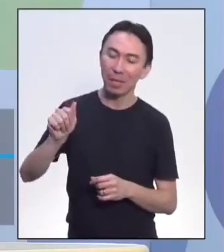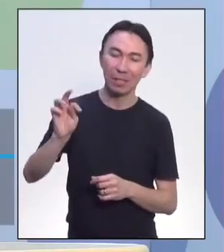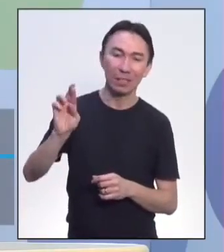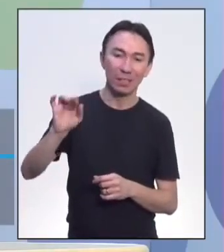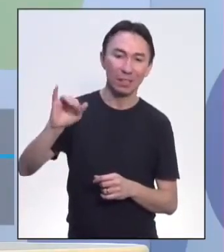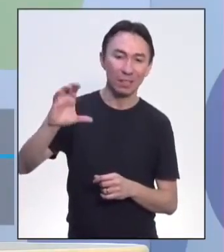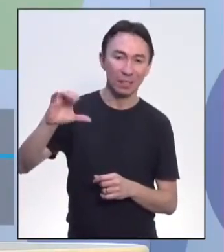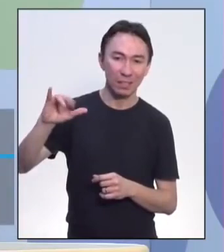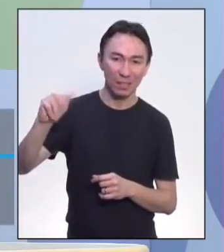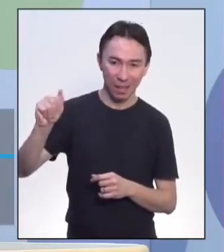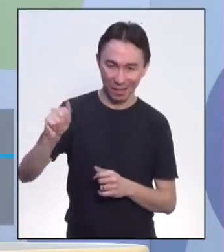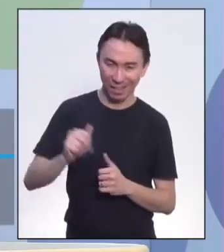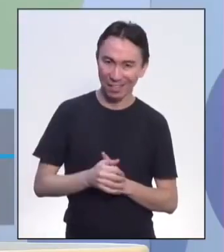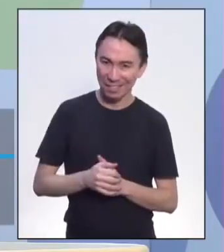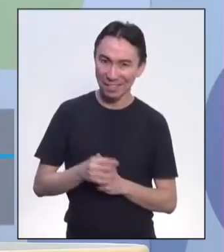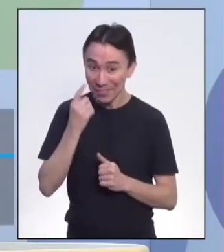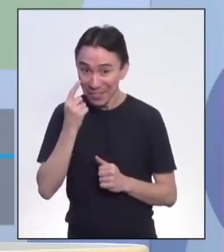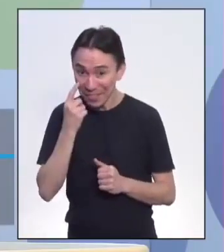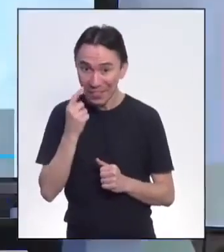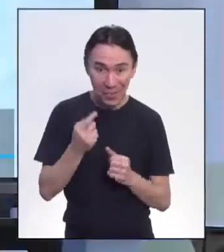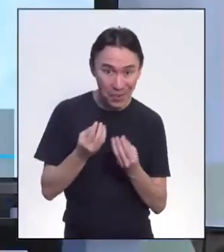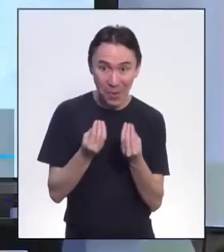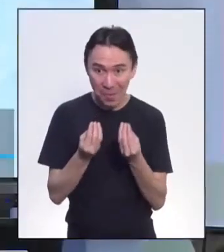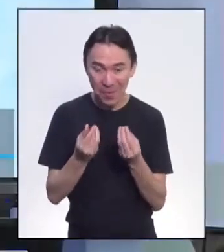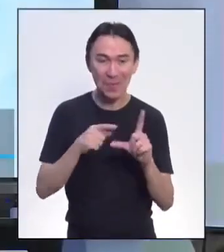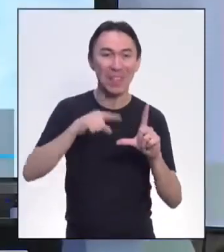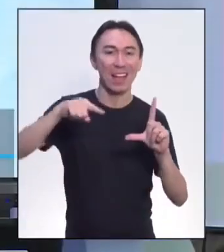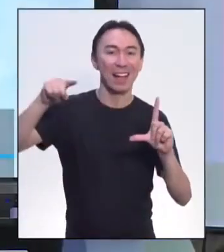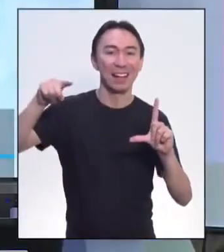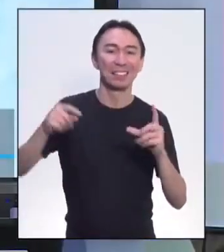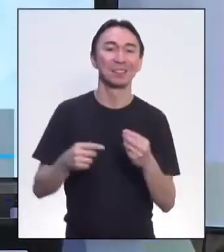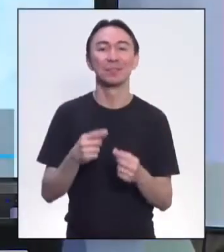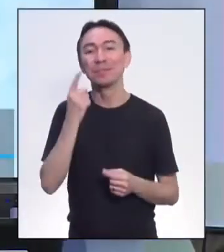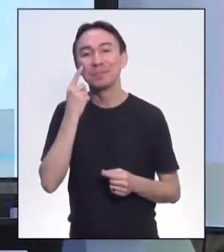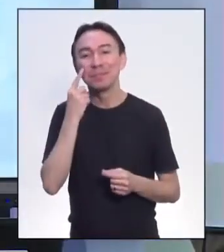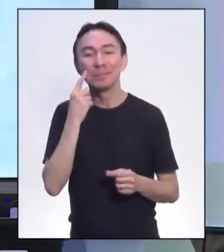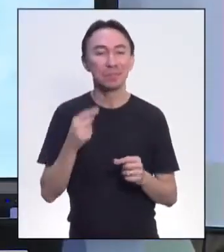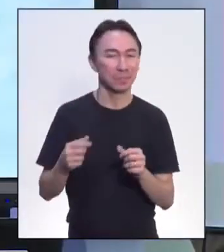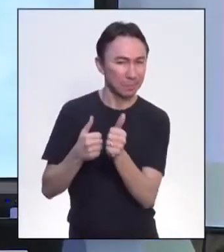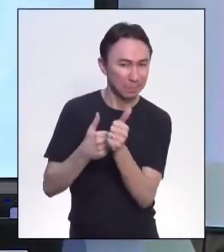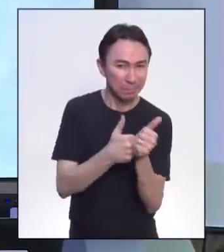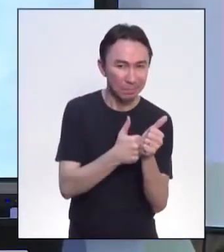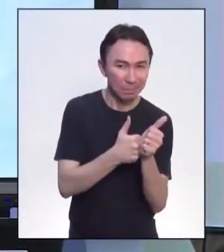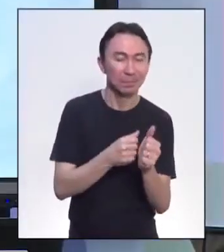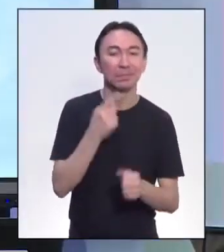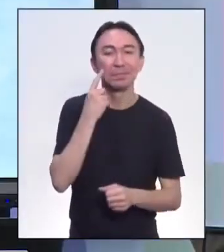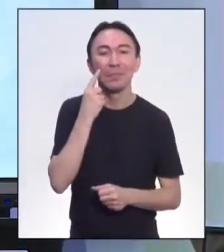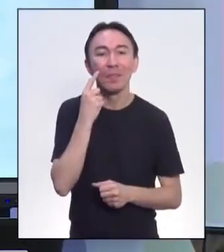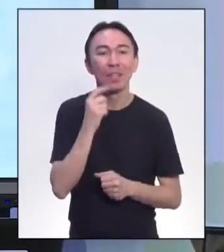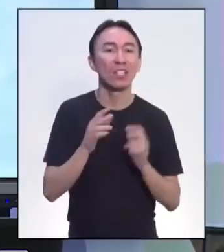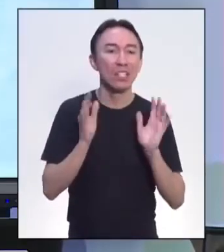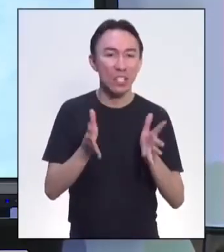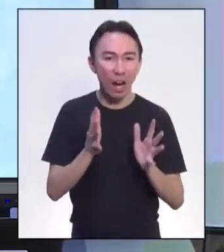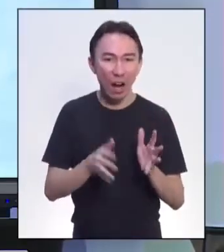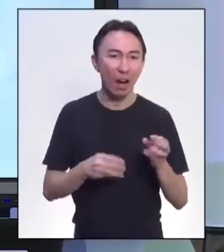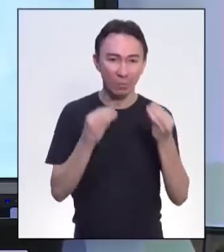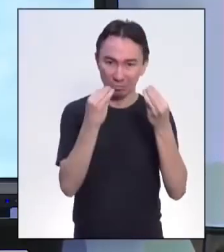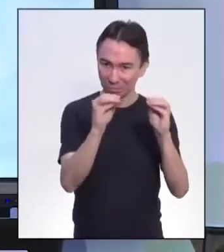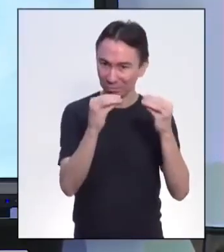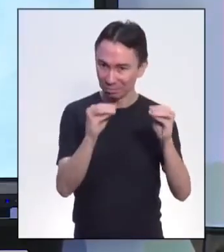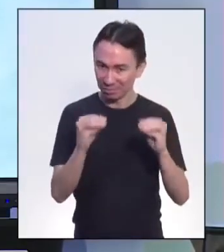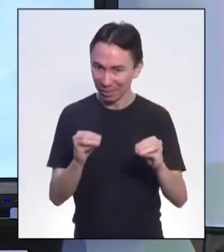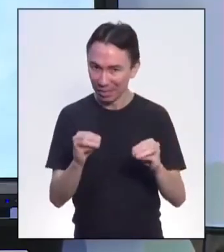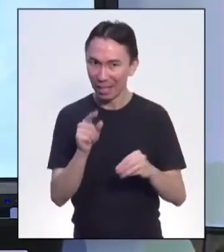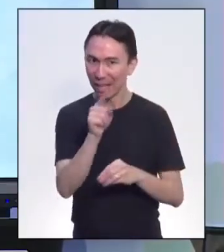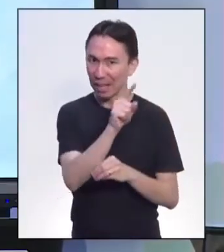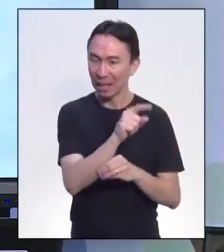Professora Roberta, vamos então ver esse gráfico, como ele ficou? Vamos sim. Então, me acompanhe aqui, por favor. Olha, já marquei aqui, então, no slide os pares ordenados,